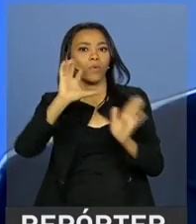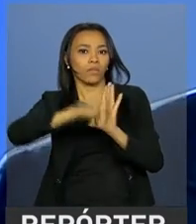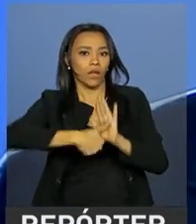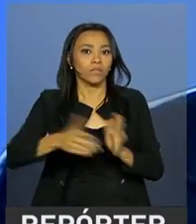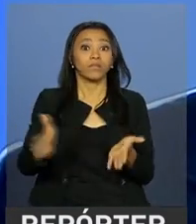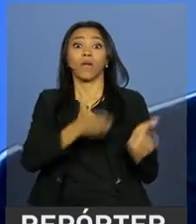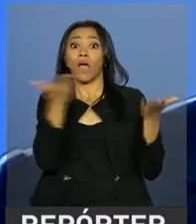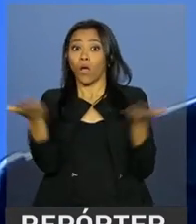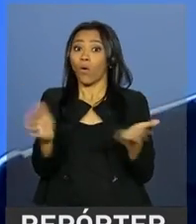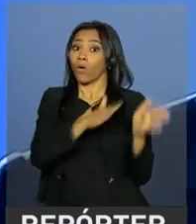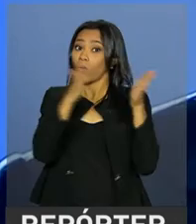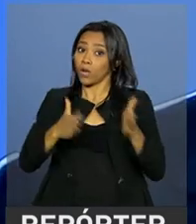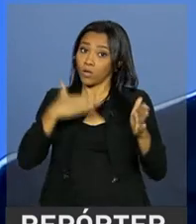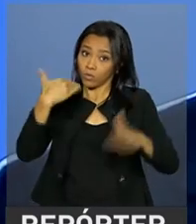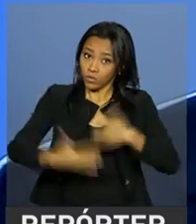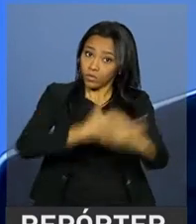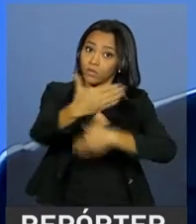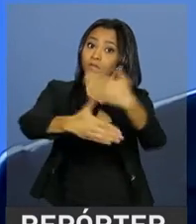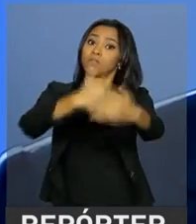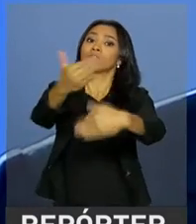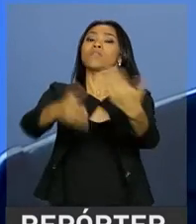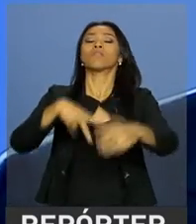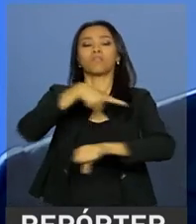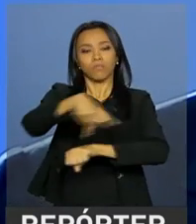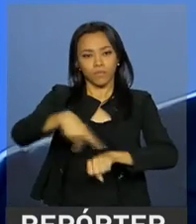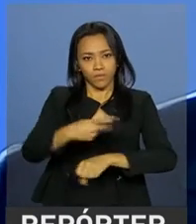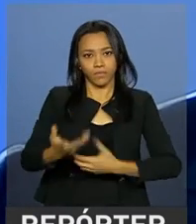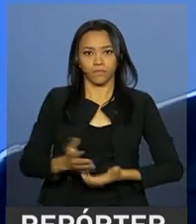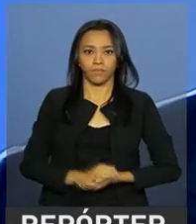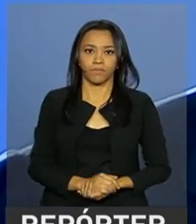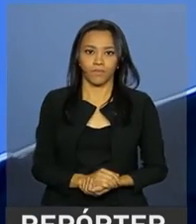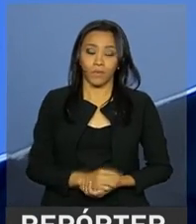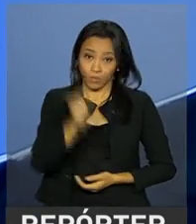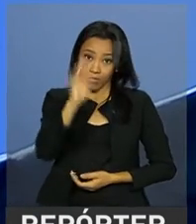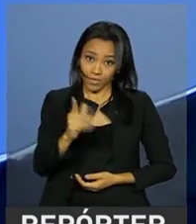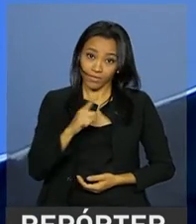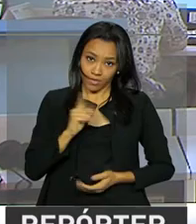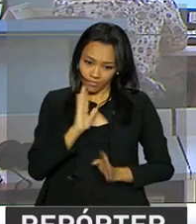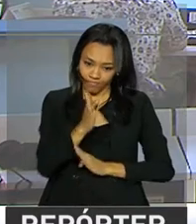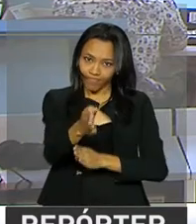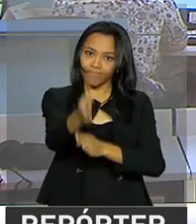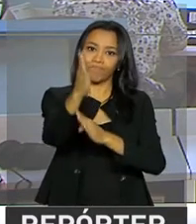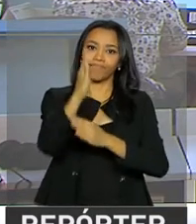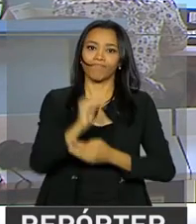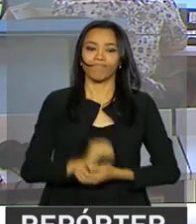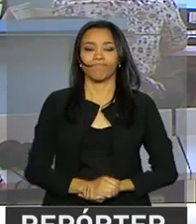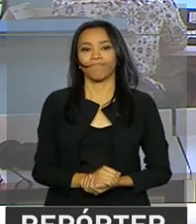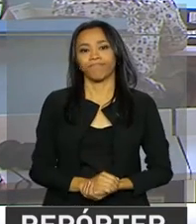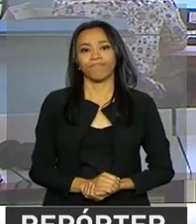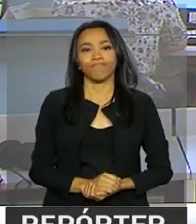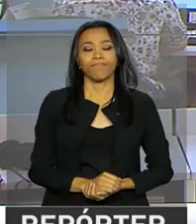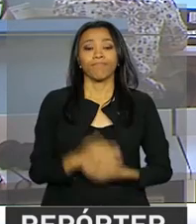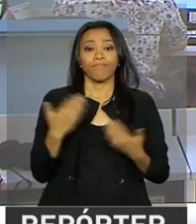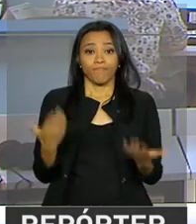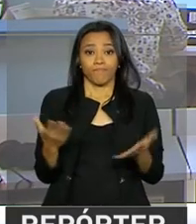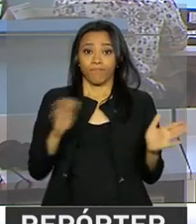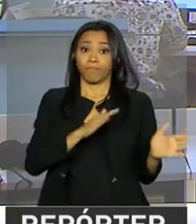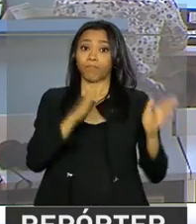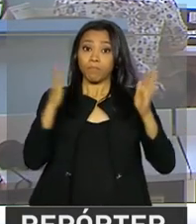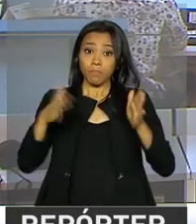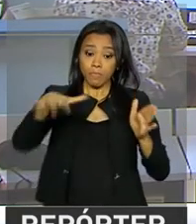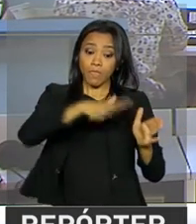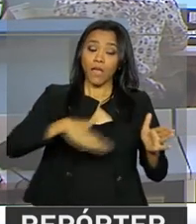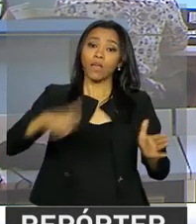o crescimento e para o desenvolvimento do nosso país. O Brasil tem rumo. E o setor público